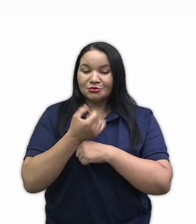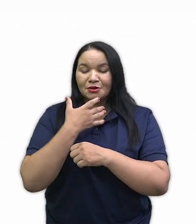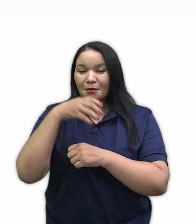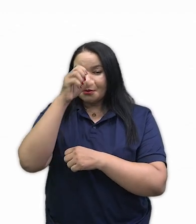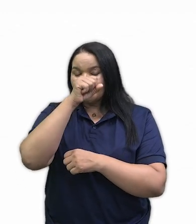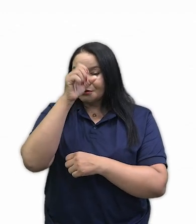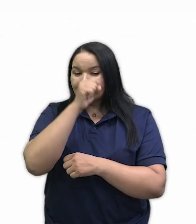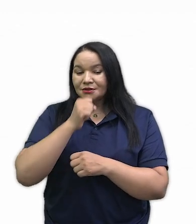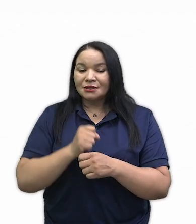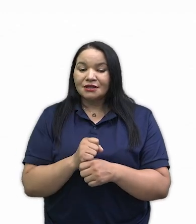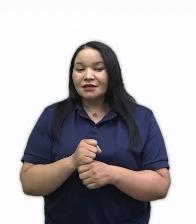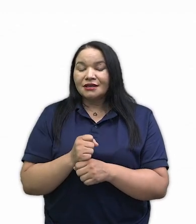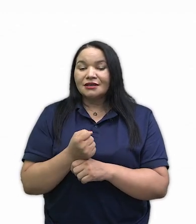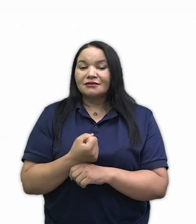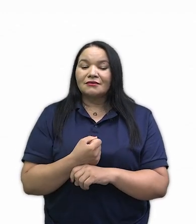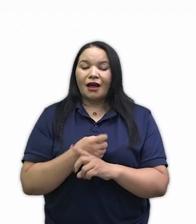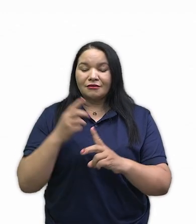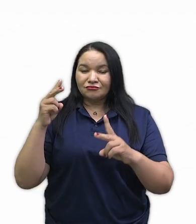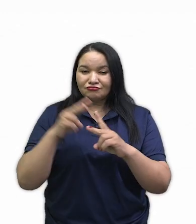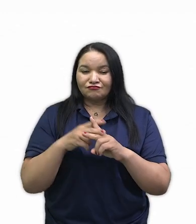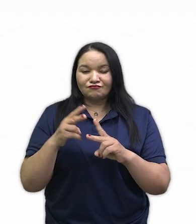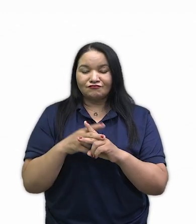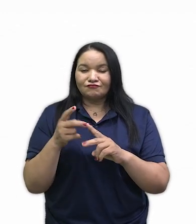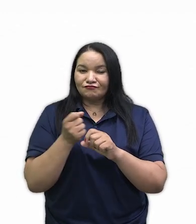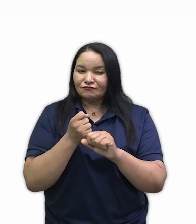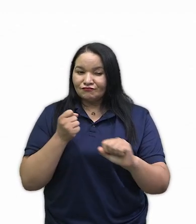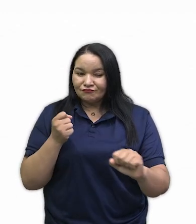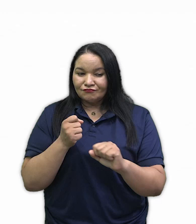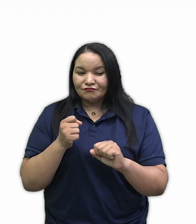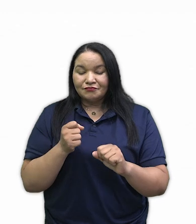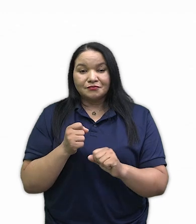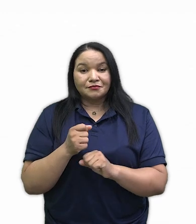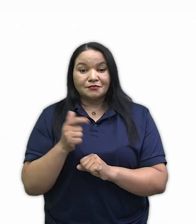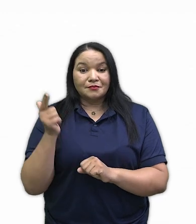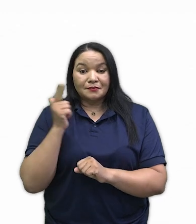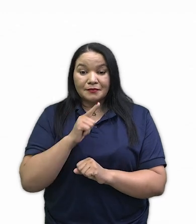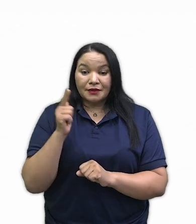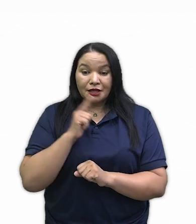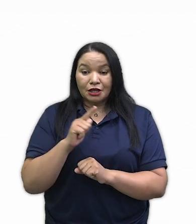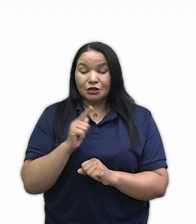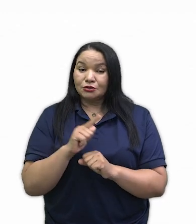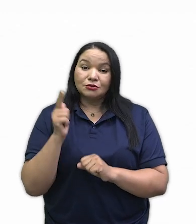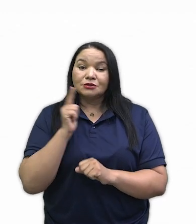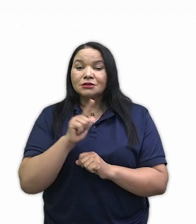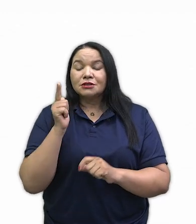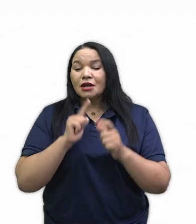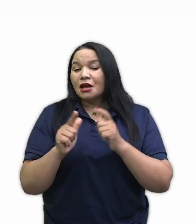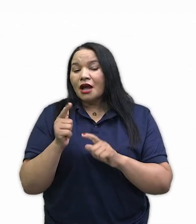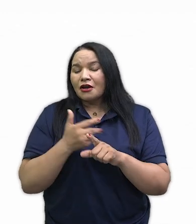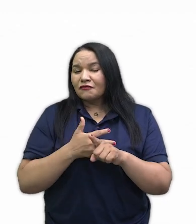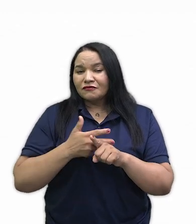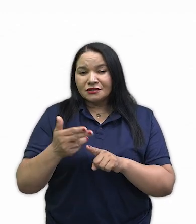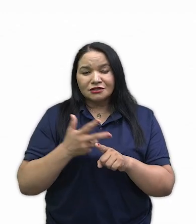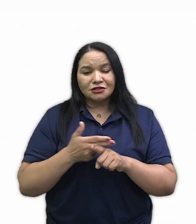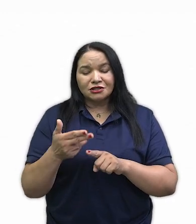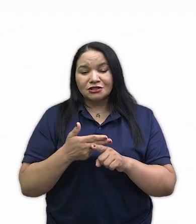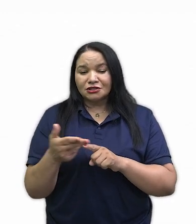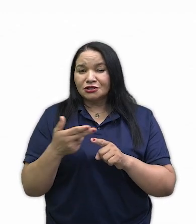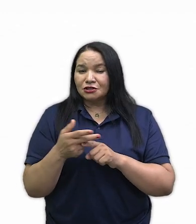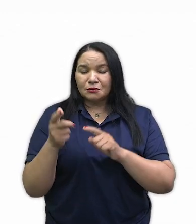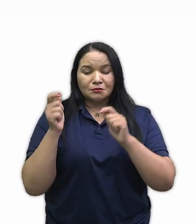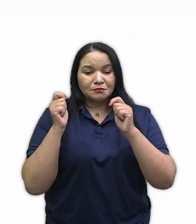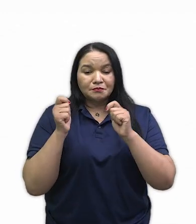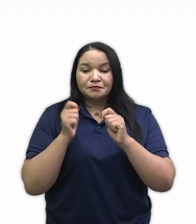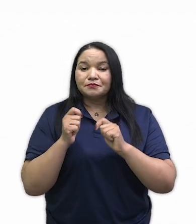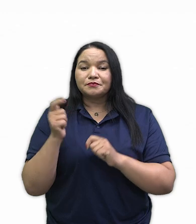se tornando uma grande boxeadora, ela vai conquistando títulos e ela se torna campeã.